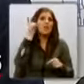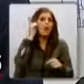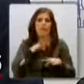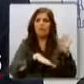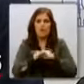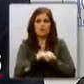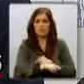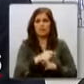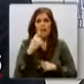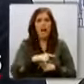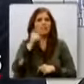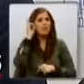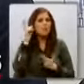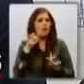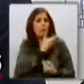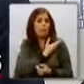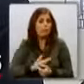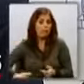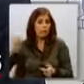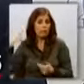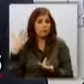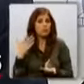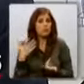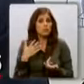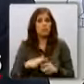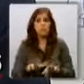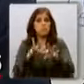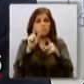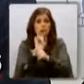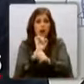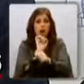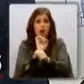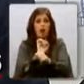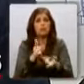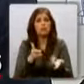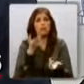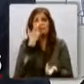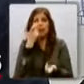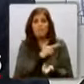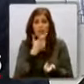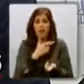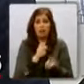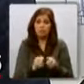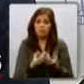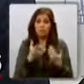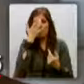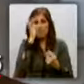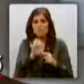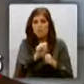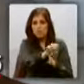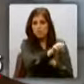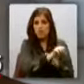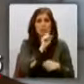muitos telemóveis com uma versão do Android antiga e que nunca e vou eu e a segunda habilidades que vão sendo conhecidas podem ser facilmente